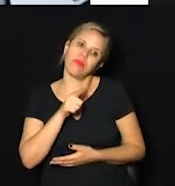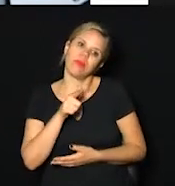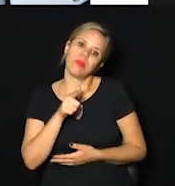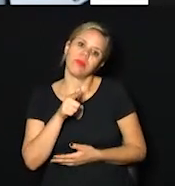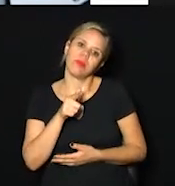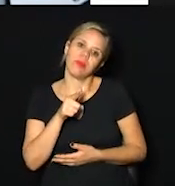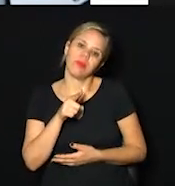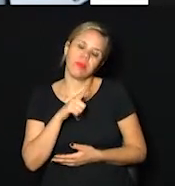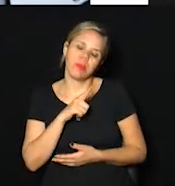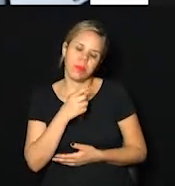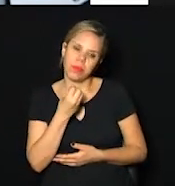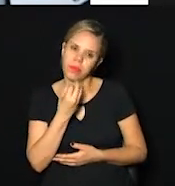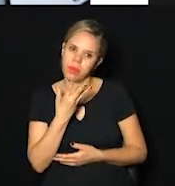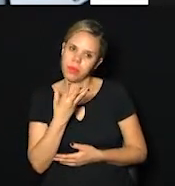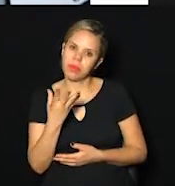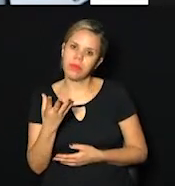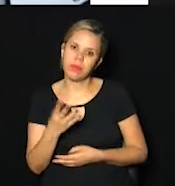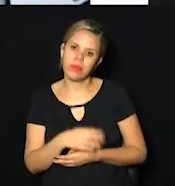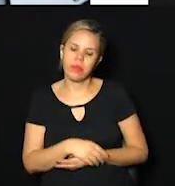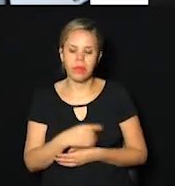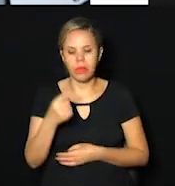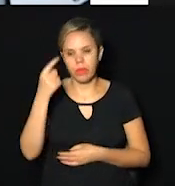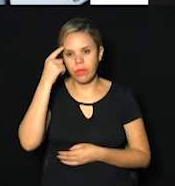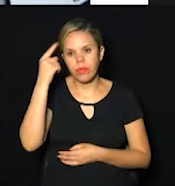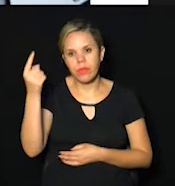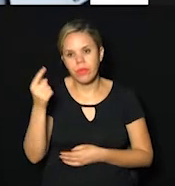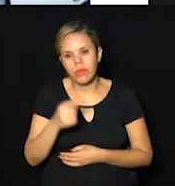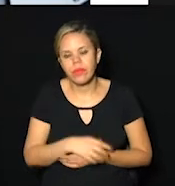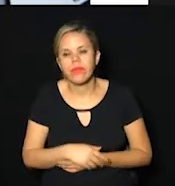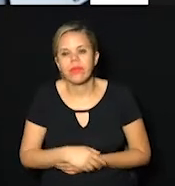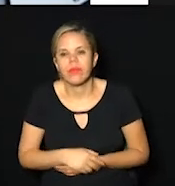ter boas ideias aí